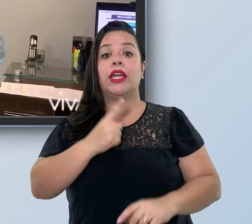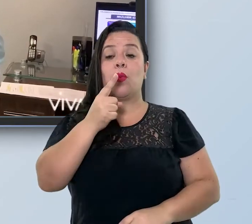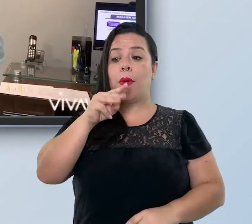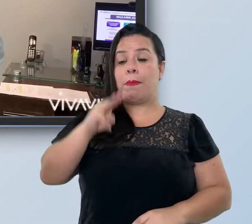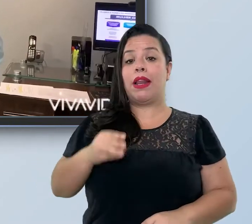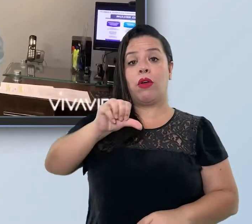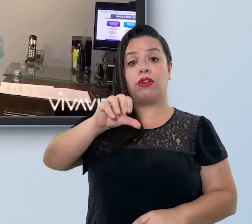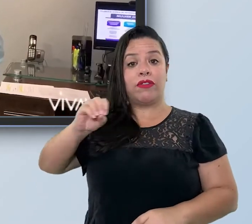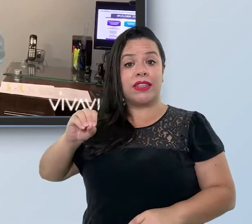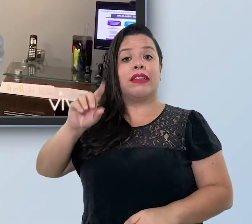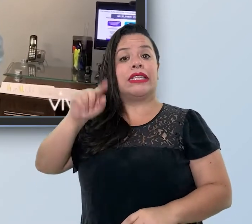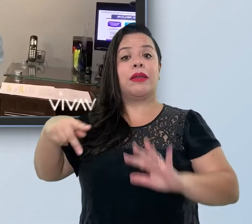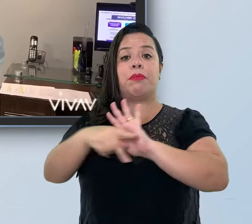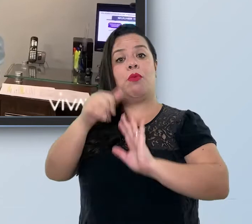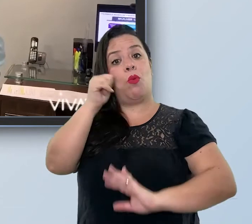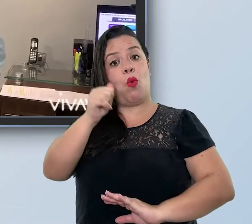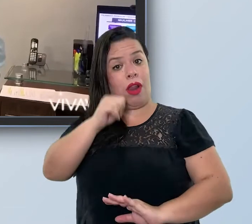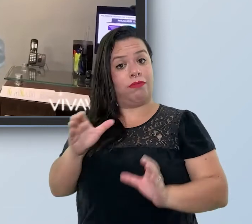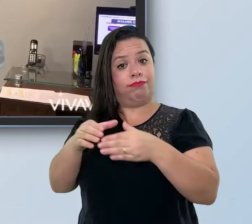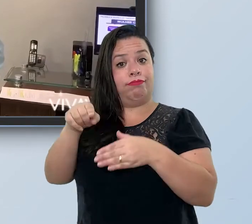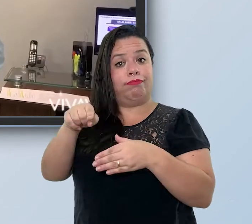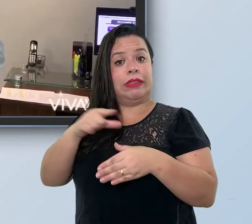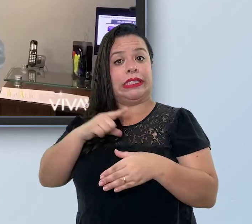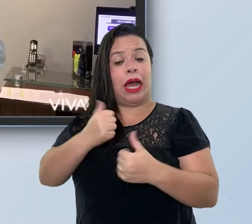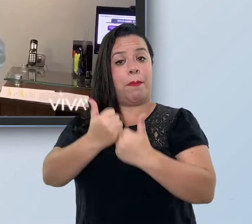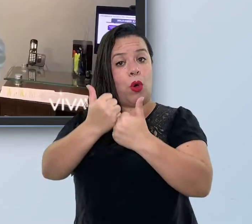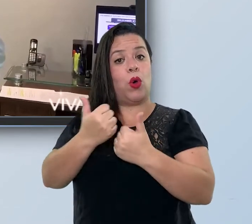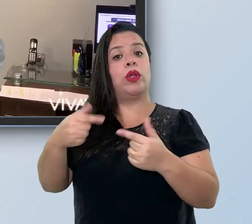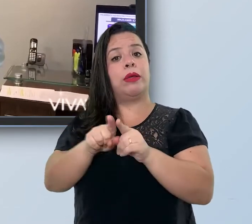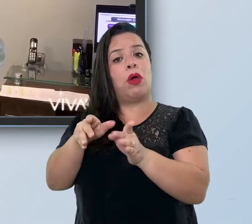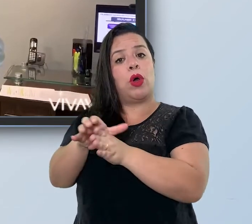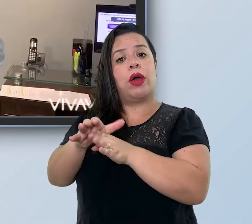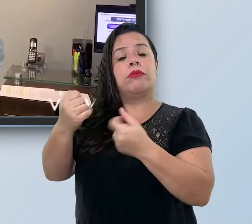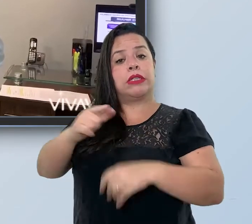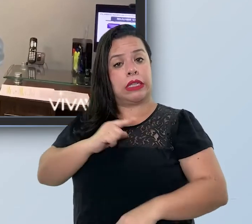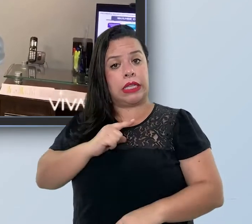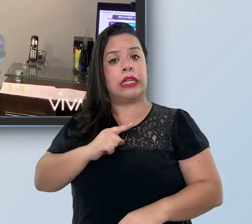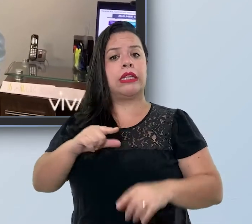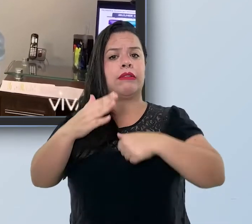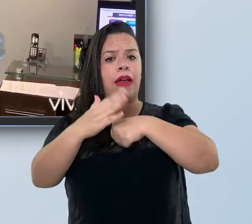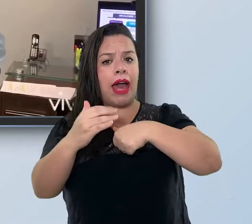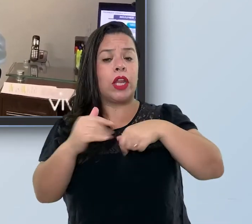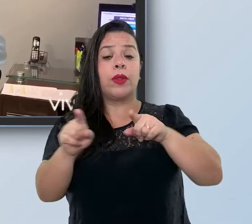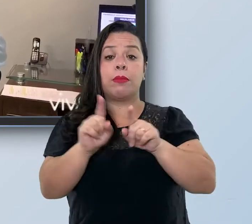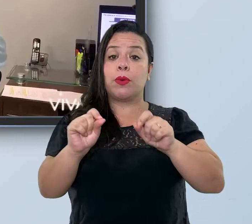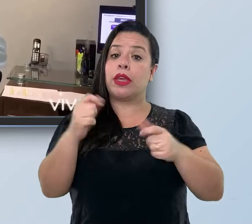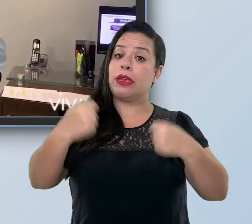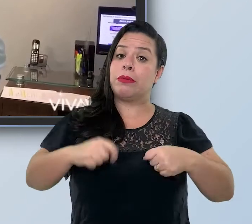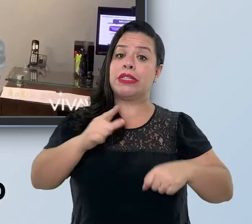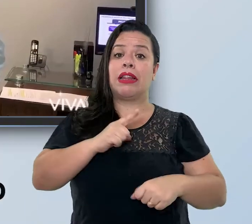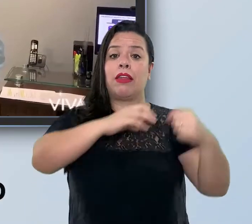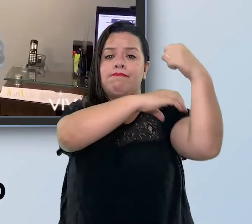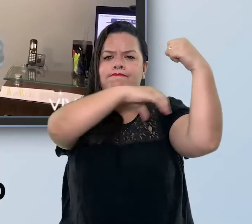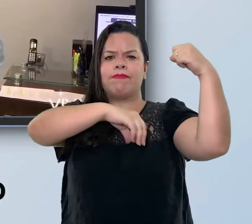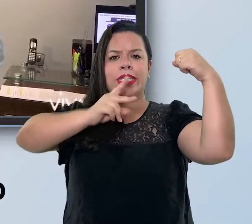milhão e 900 mil pessoas são mulheres. Mulheres que precisam de apoio, que precisam de orientação, que precisam de caminho e precisam